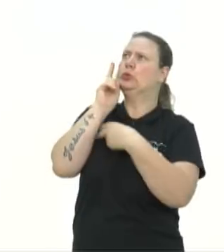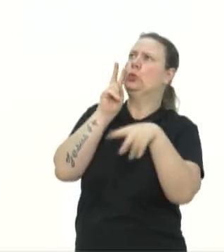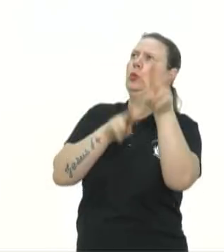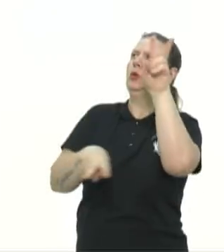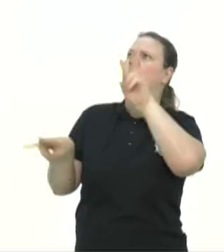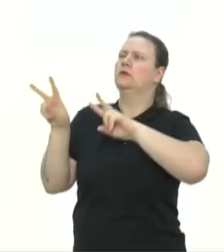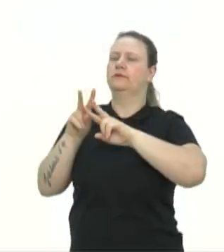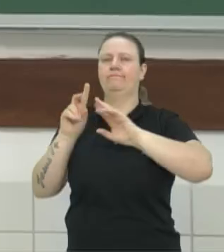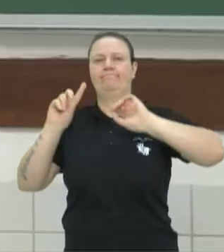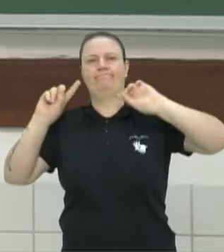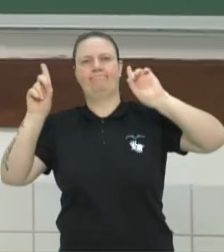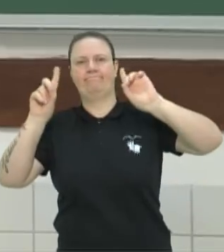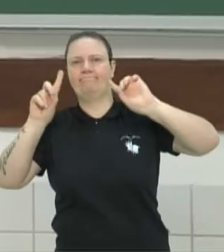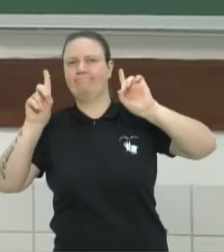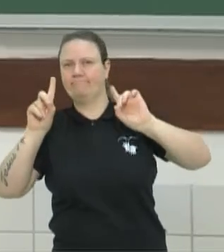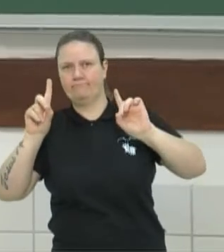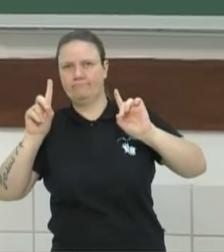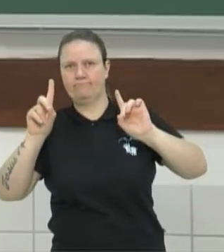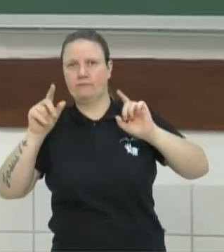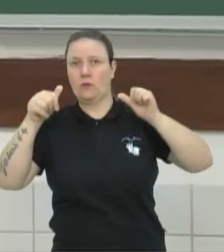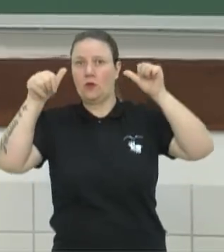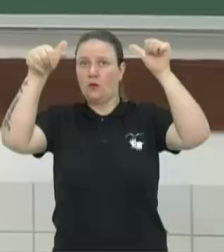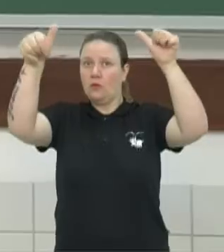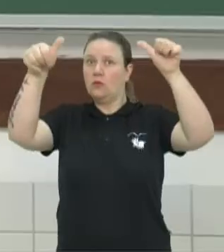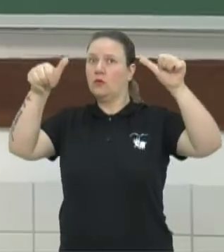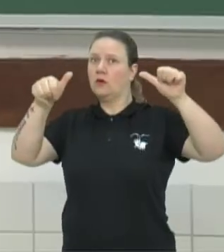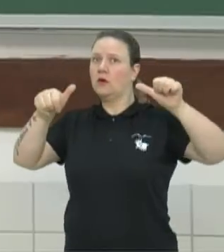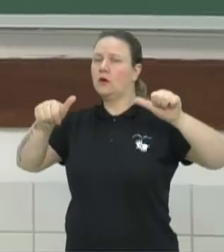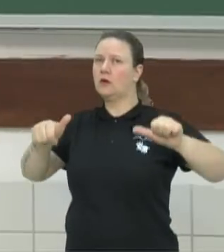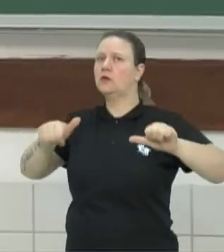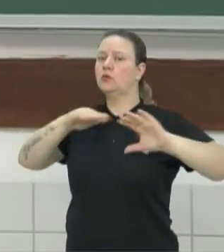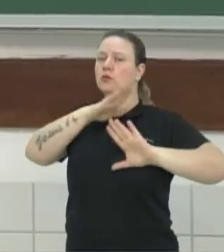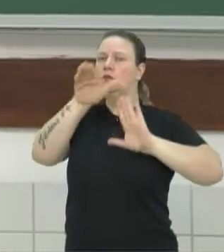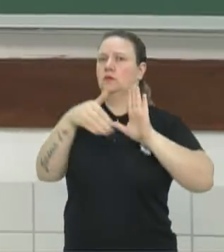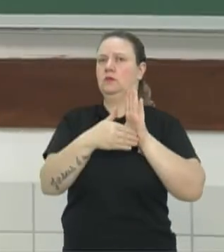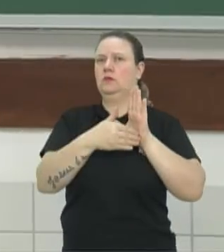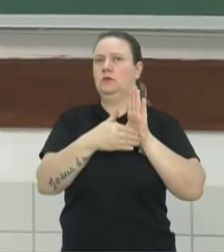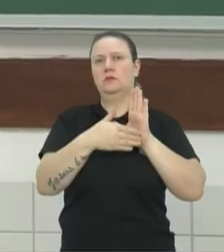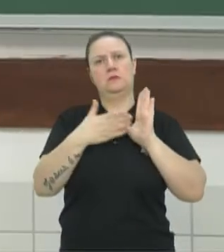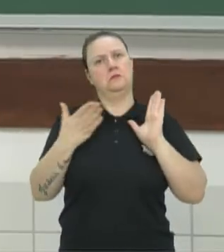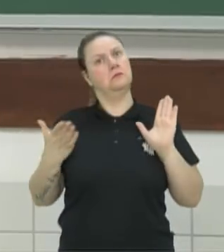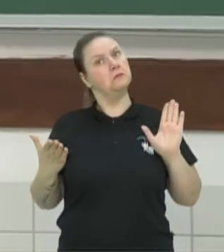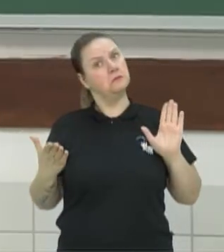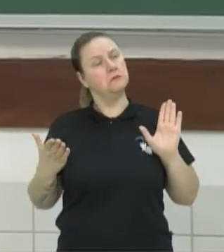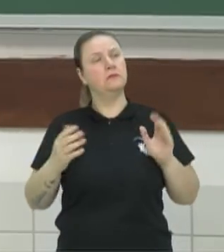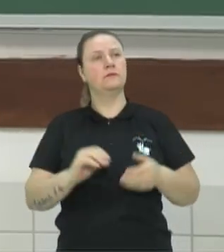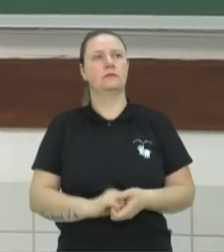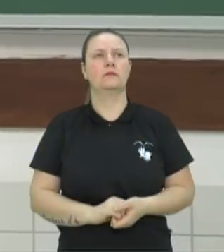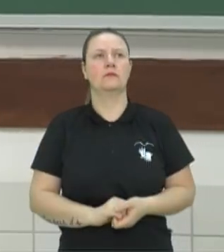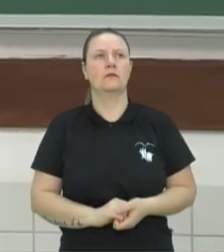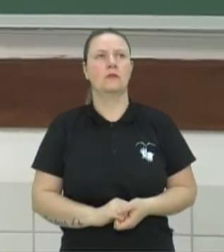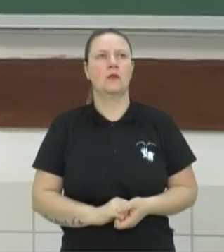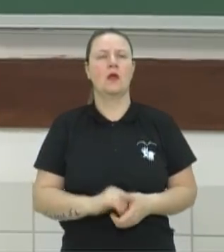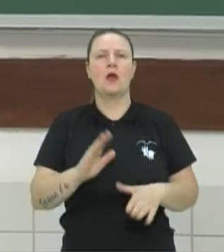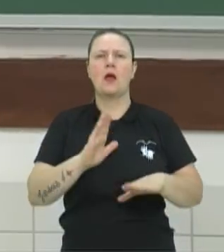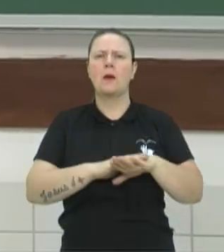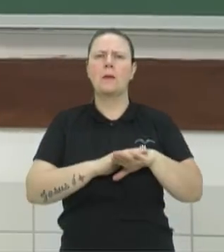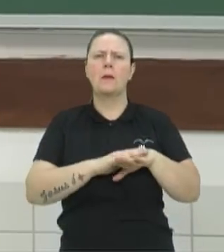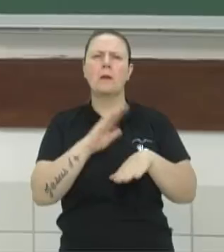favorecer a visualização, teria sido o cartaz todo. Por que tem uma alteração de um para o outro ali? Então, a que mais se